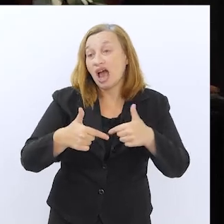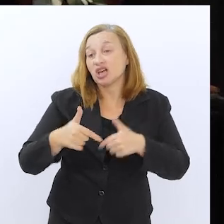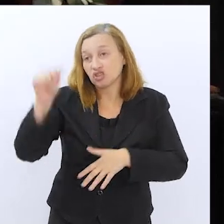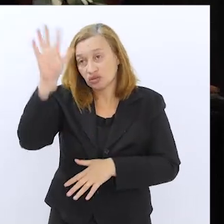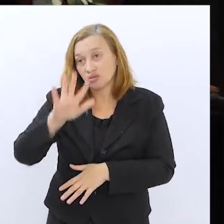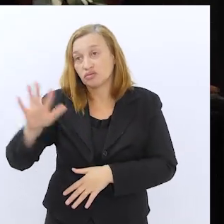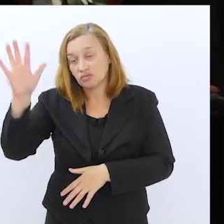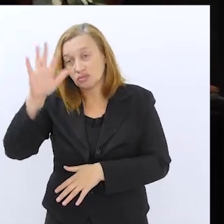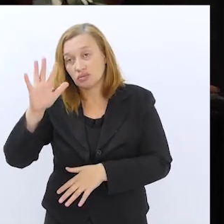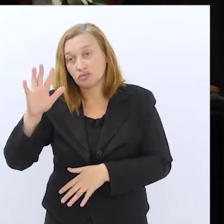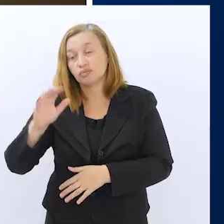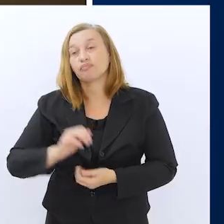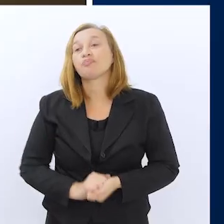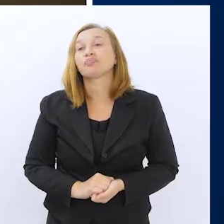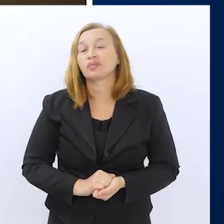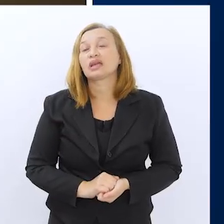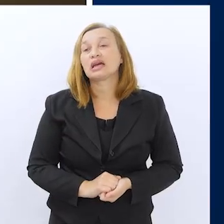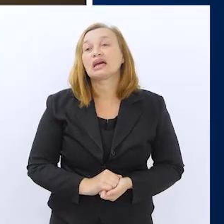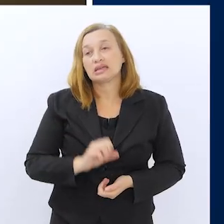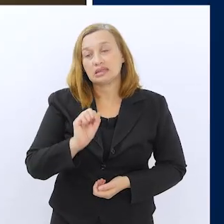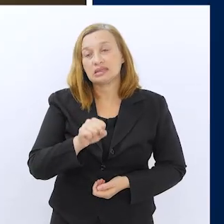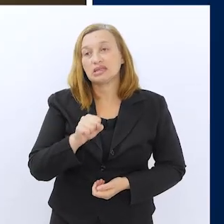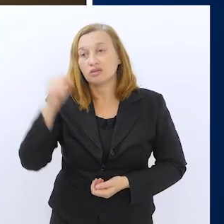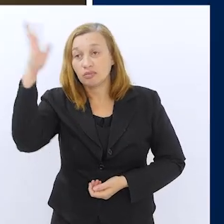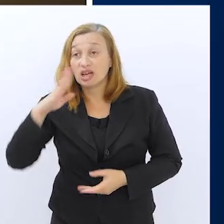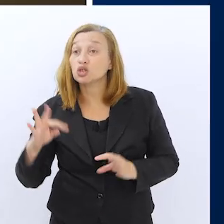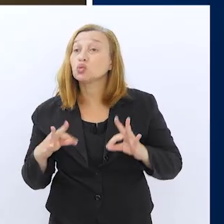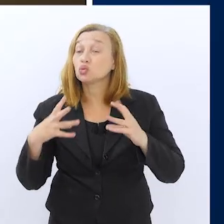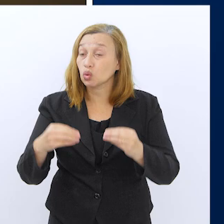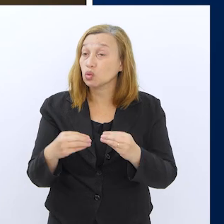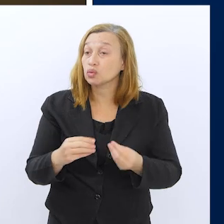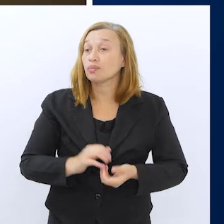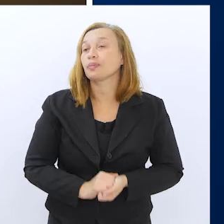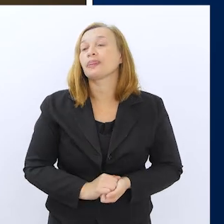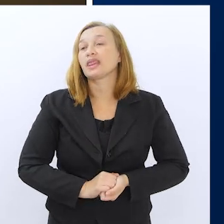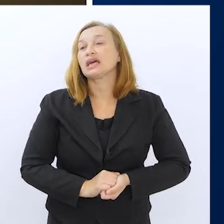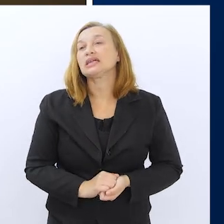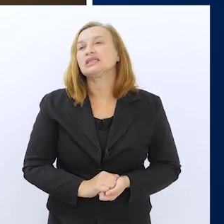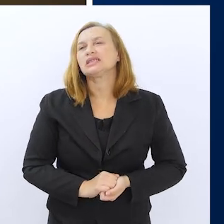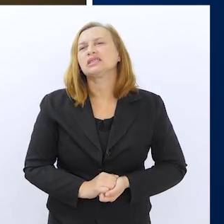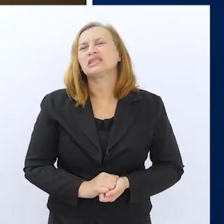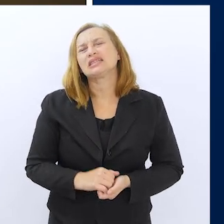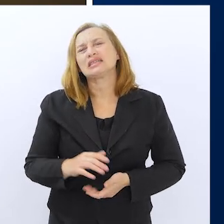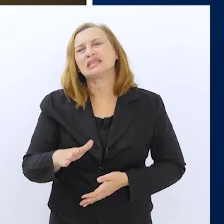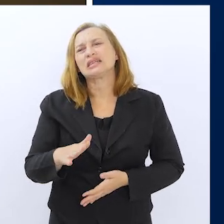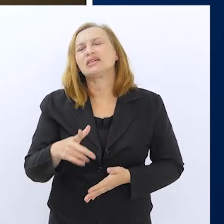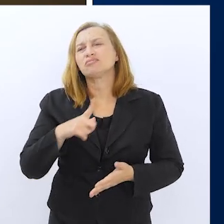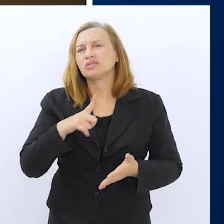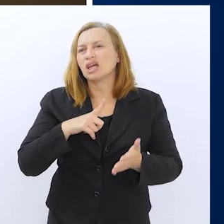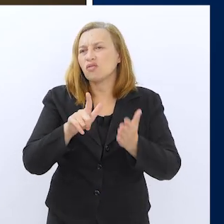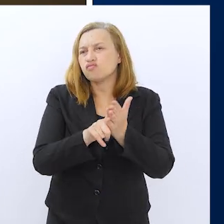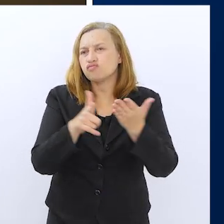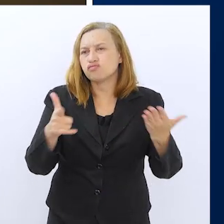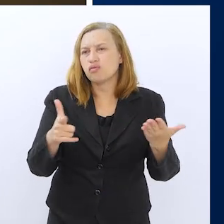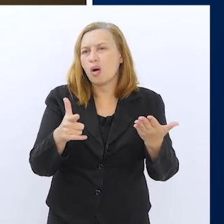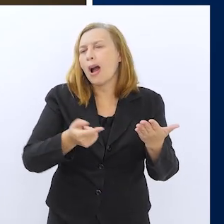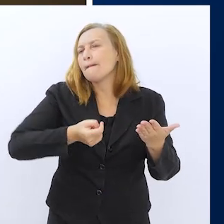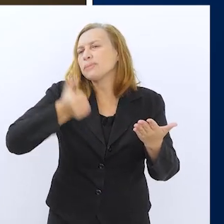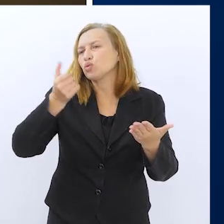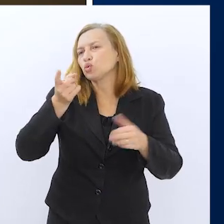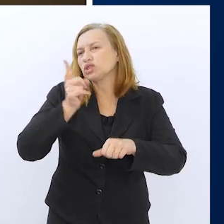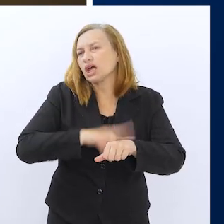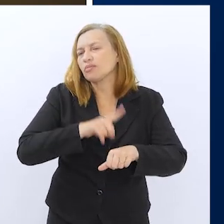funciona no Brasil inteiro. funciona no Brasil inteiro. Funciona no Brasil inteiro. E saiu